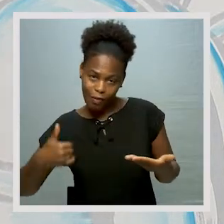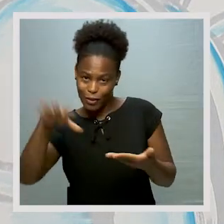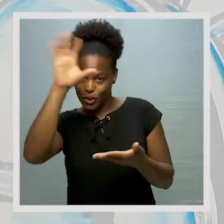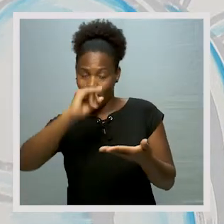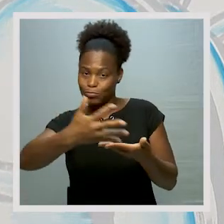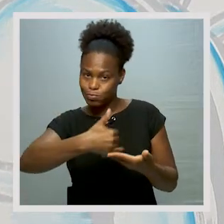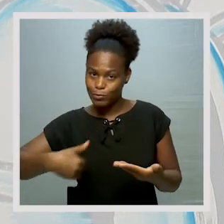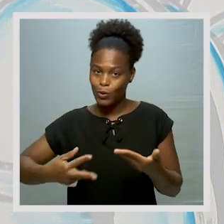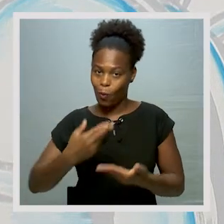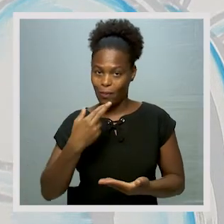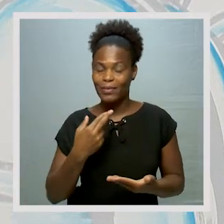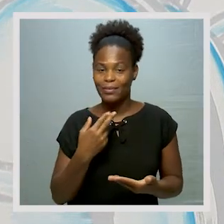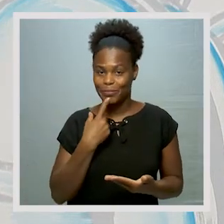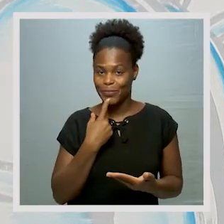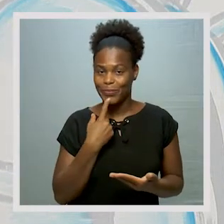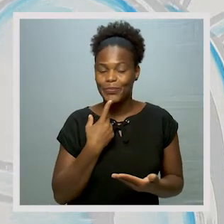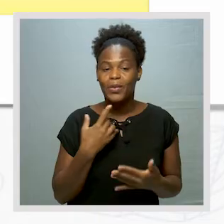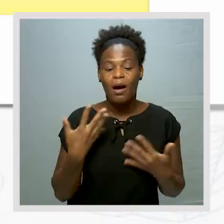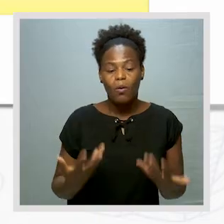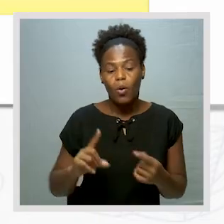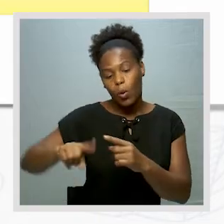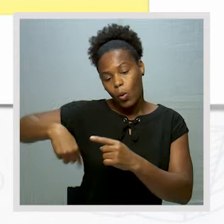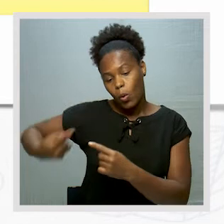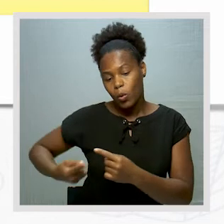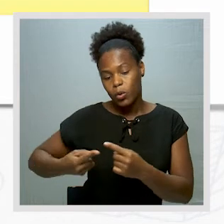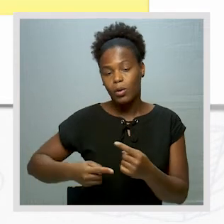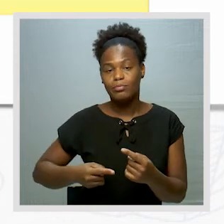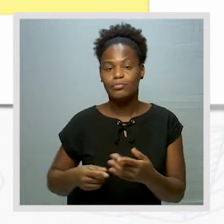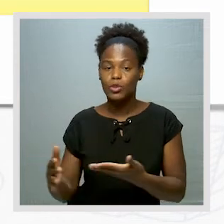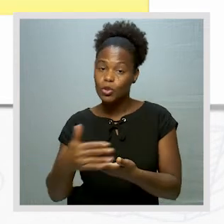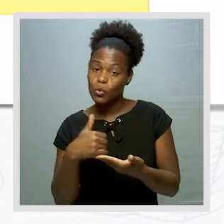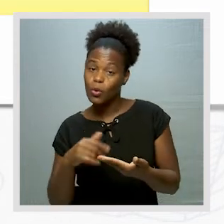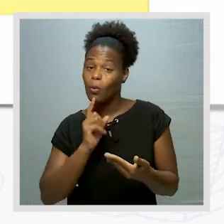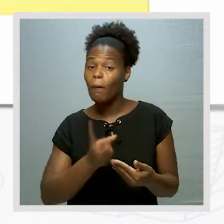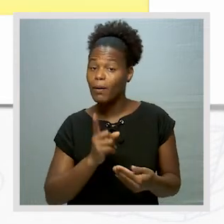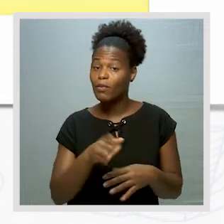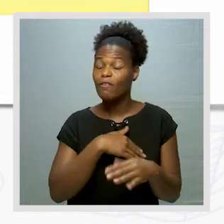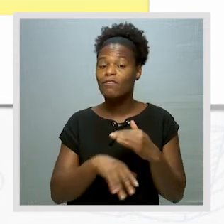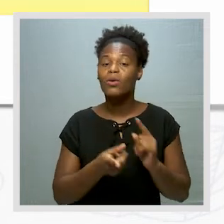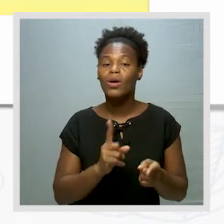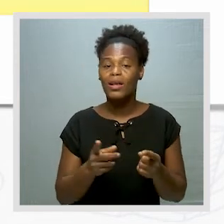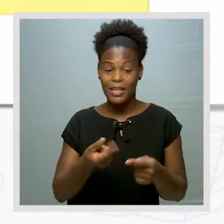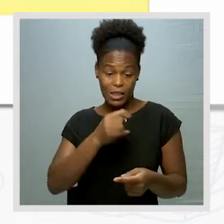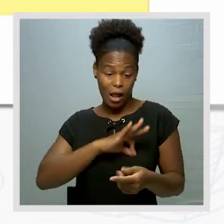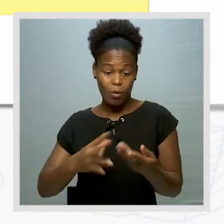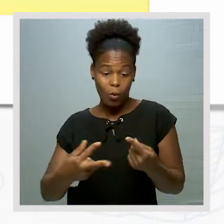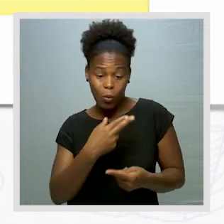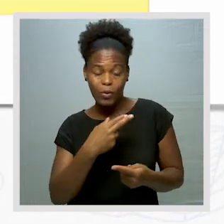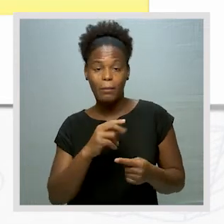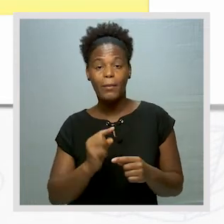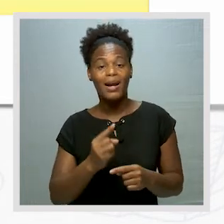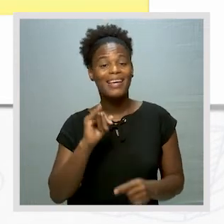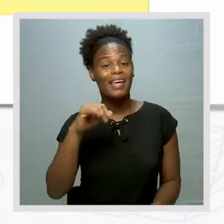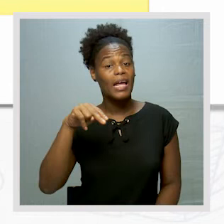que incidem sobre o consumo. E o outro desconto obrigatório que se faz é o desconto